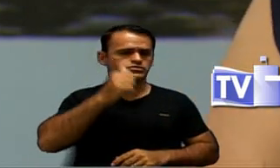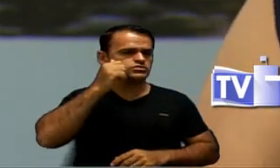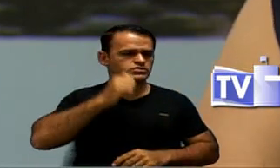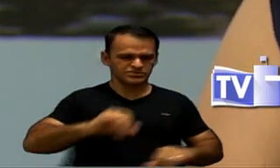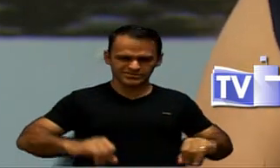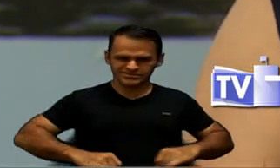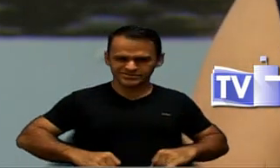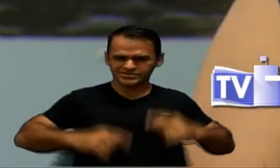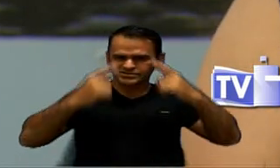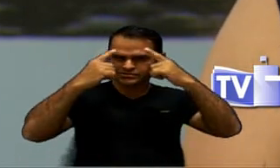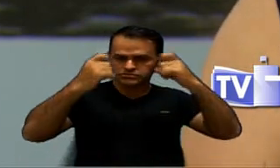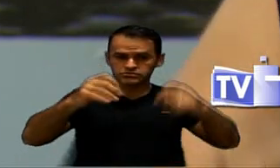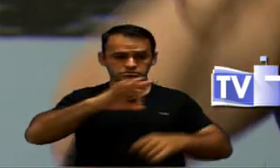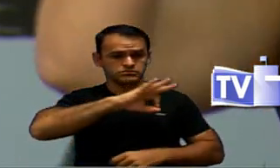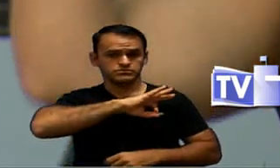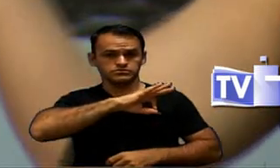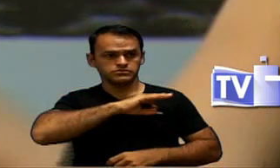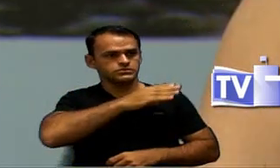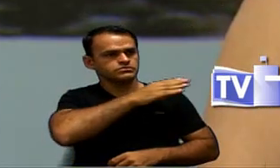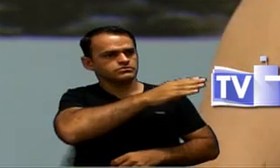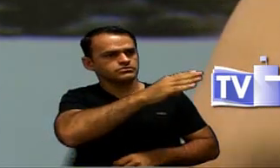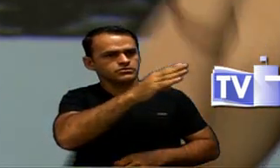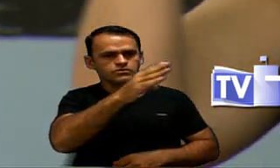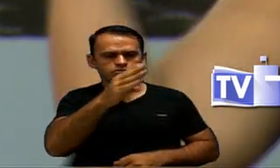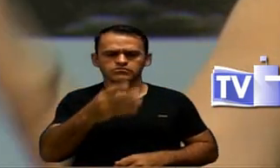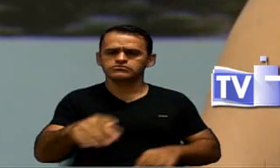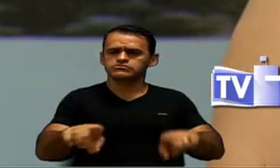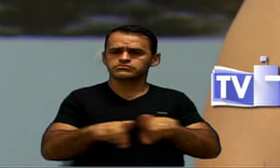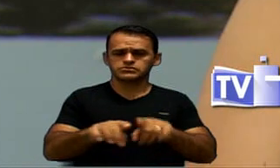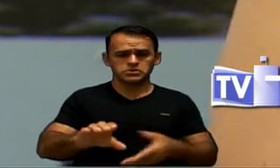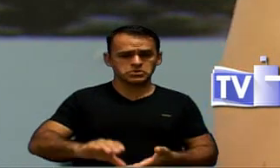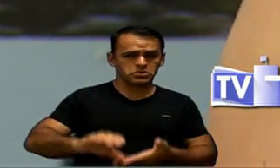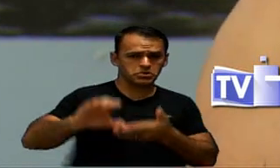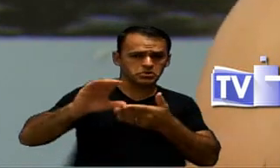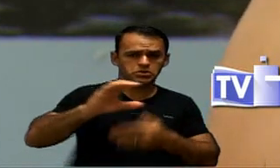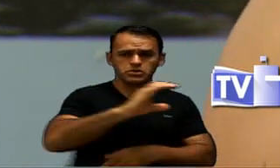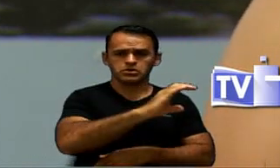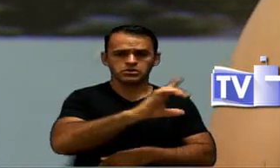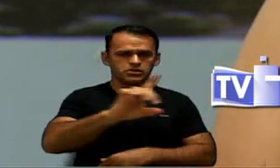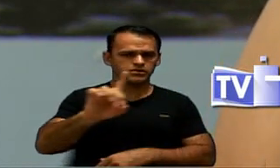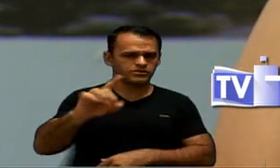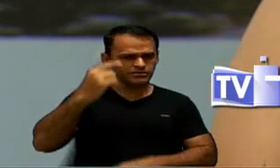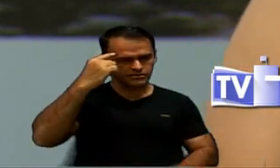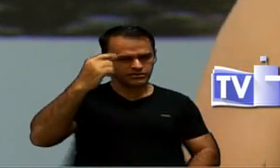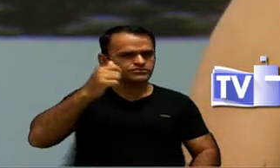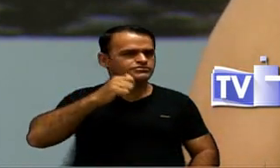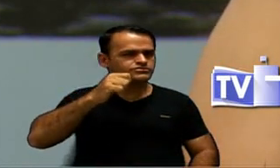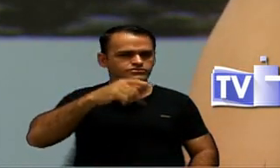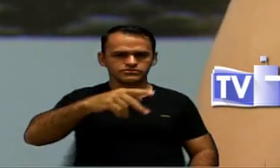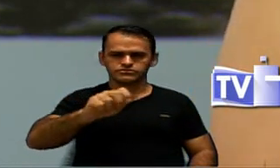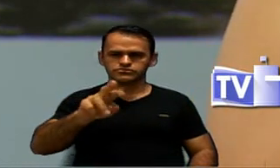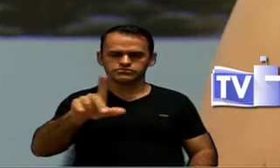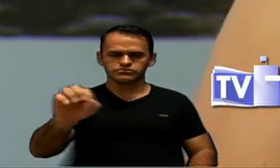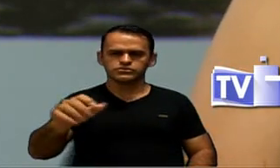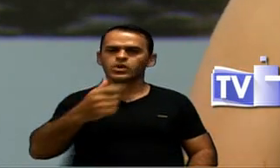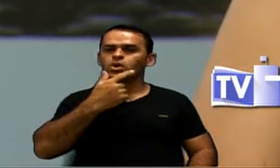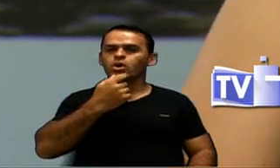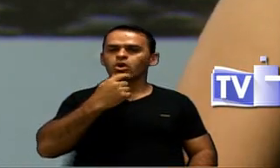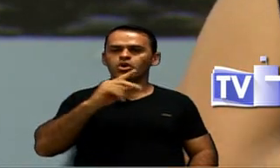aqui. Também do Conselho, da Coordenadoria, aqui lembrando a Paula Andréia, né? O doutor